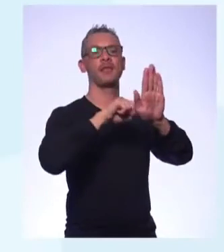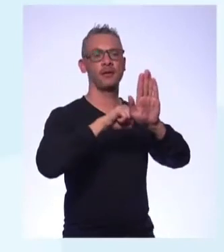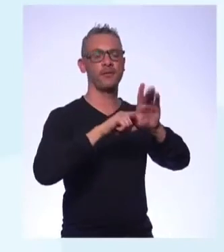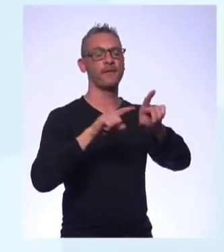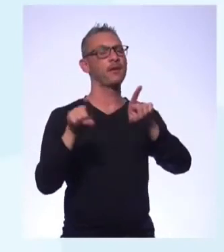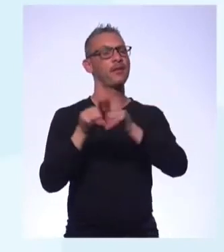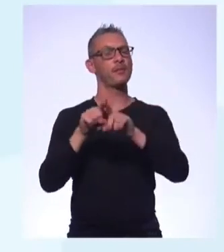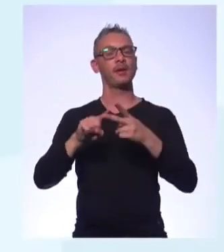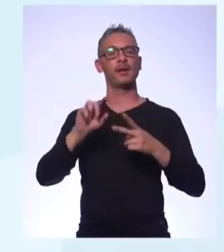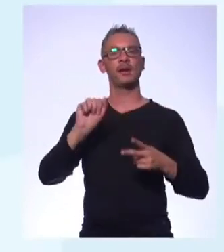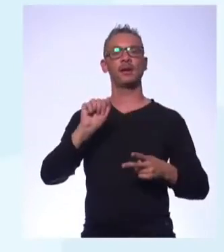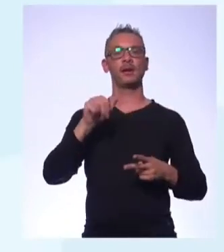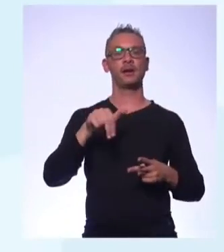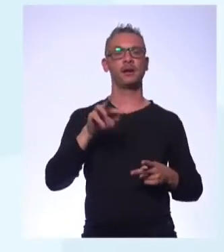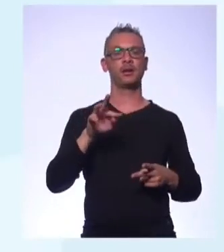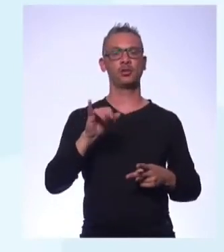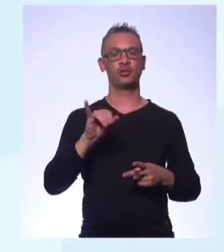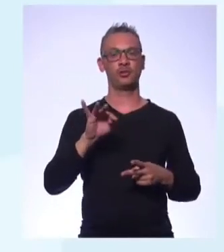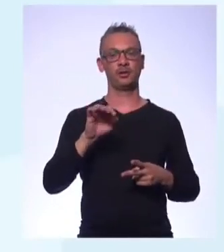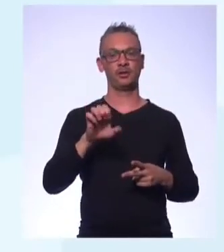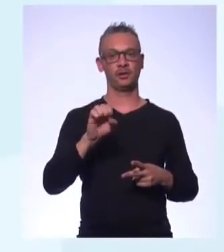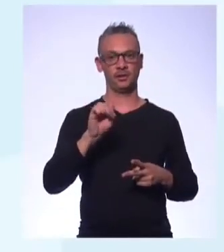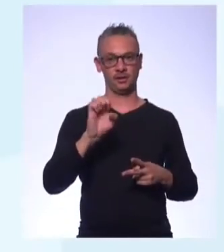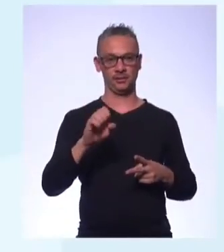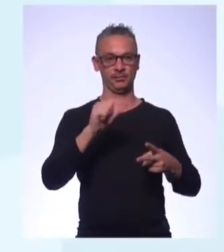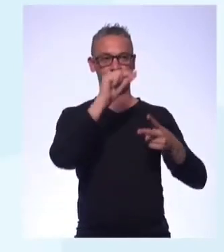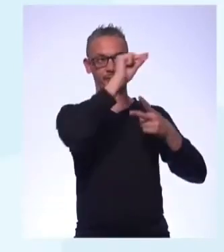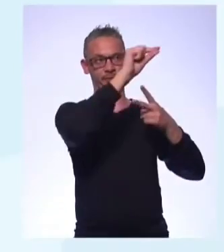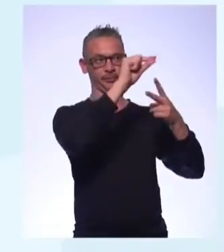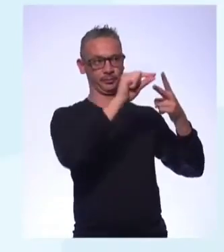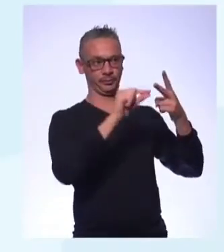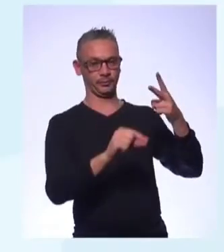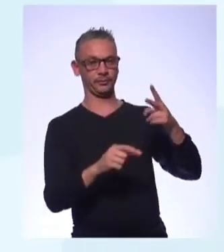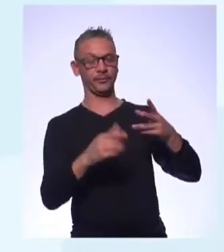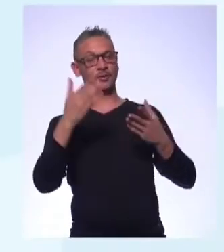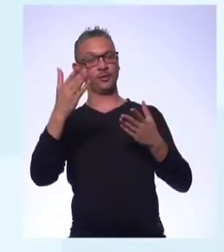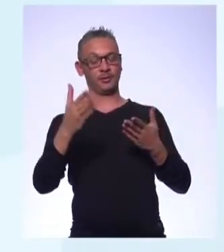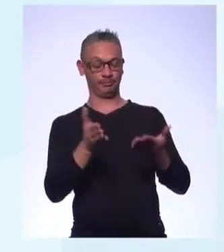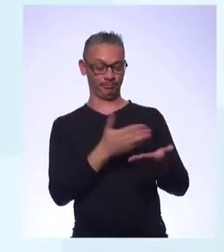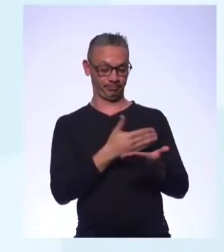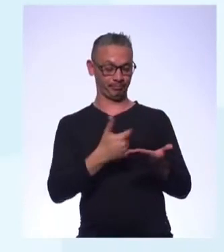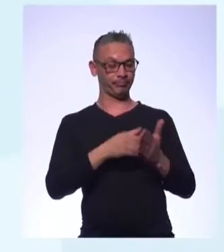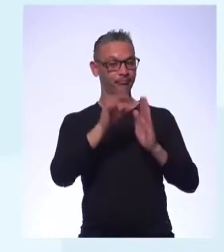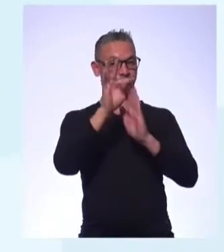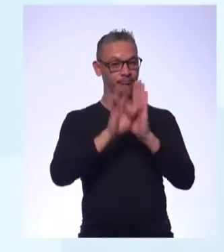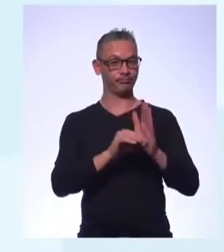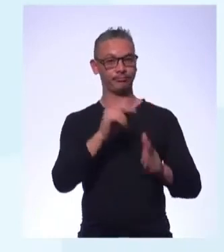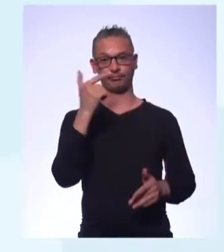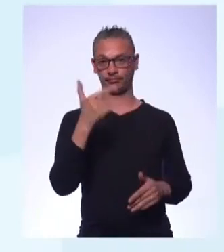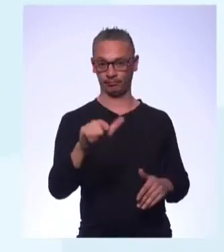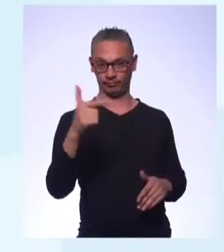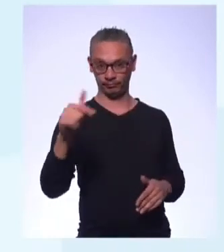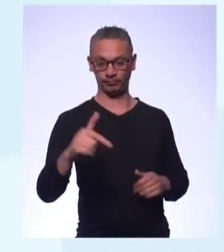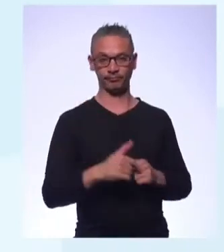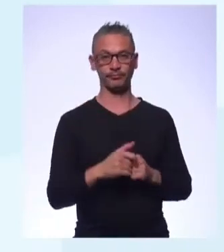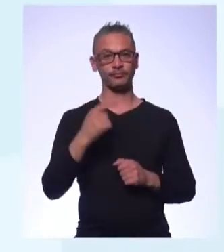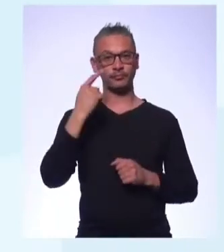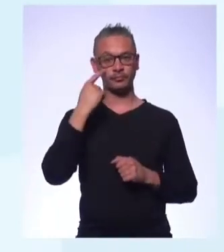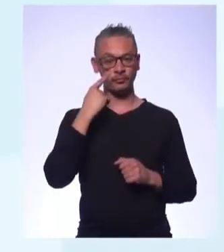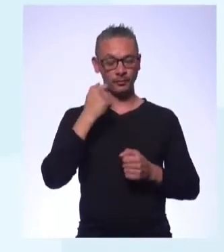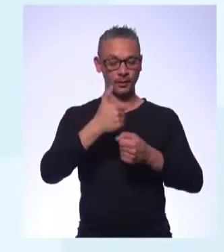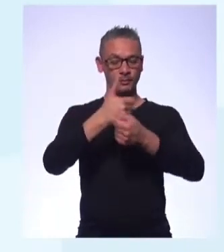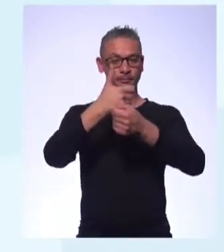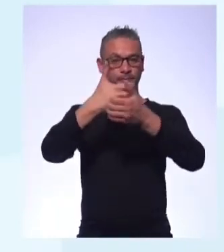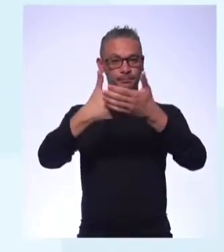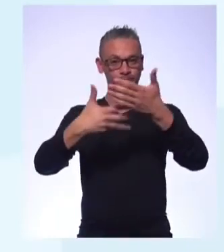de classificar cada uma delas ao destacá-las no texto. Como vocês não estão com o texto aí em mãos, vou pedir para vocês com o chat